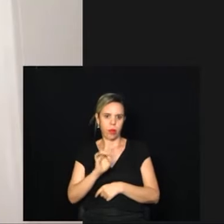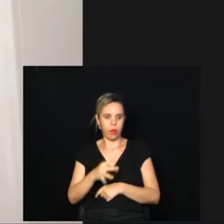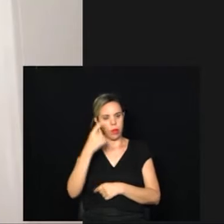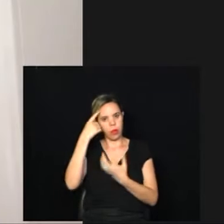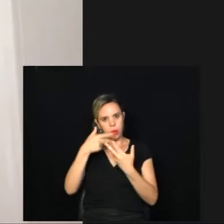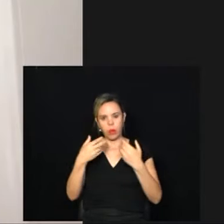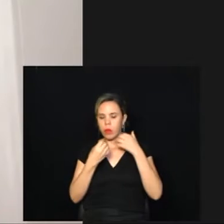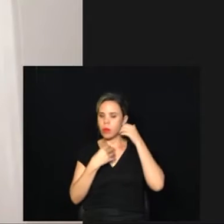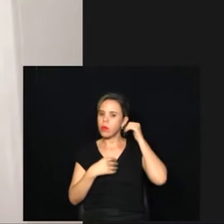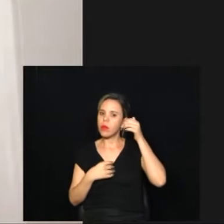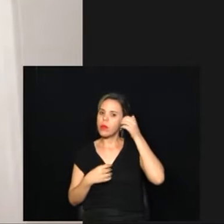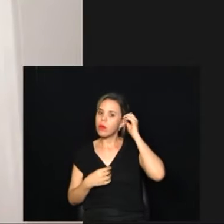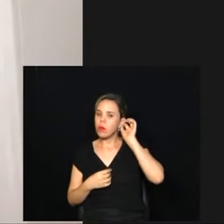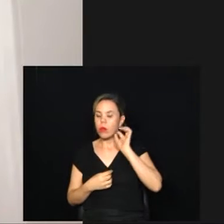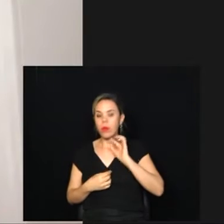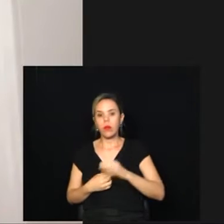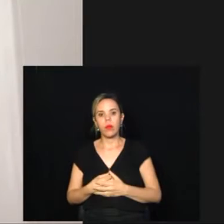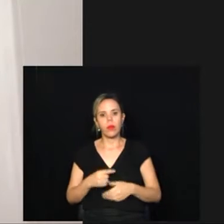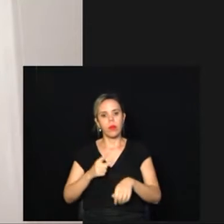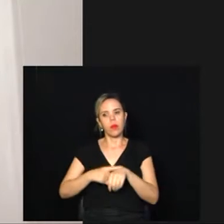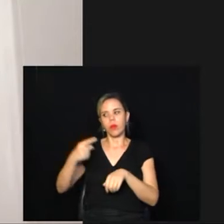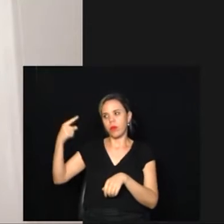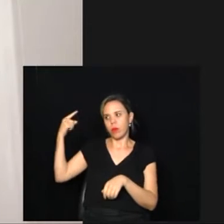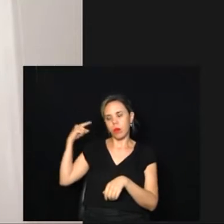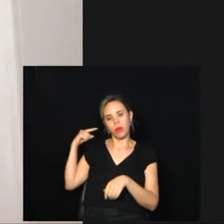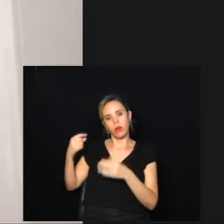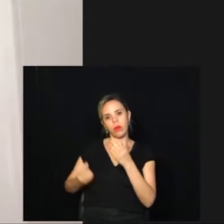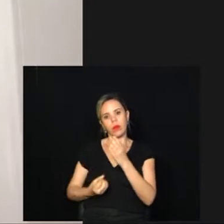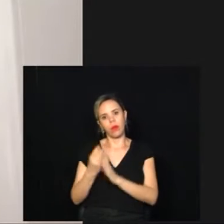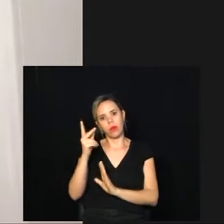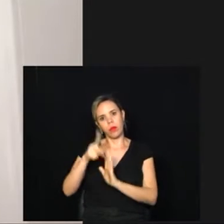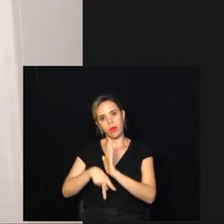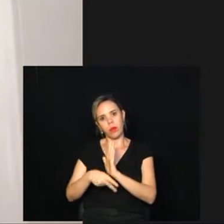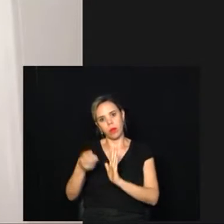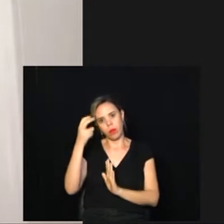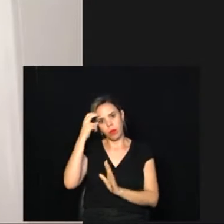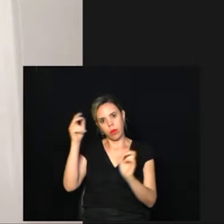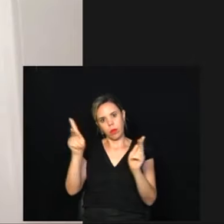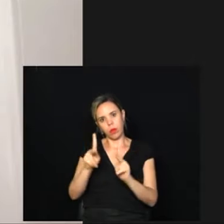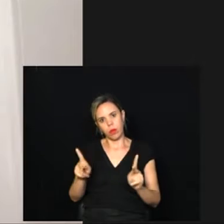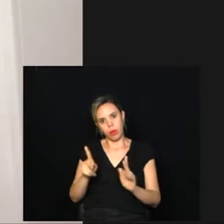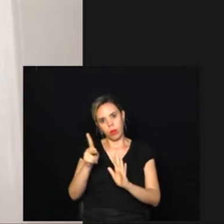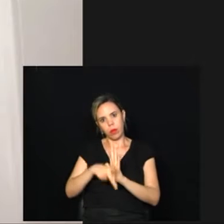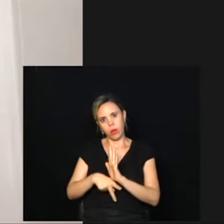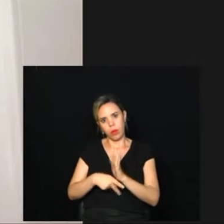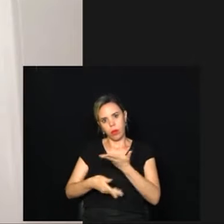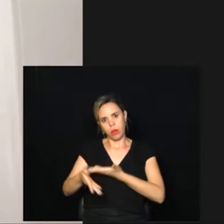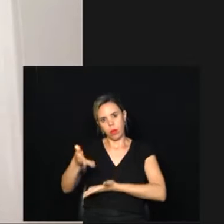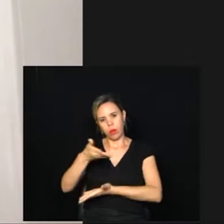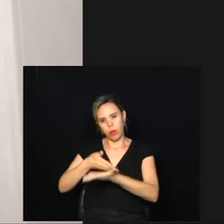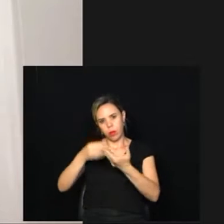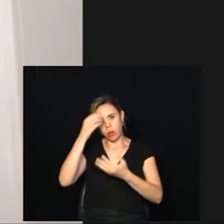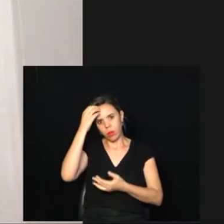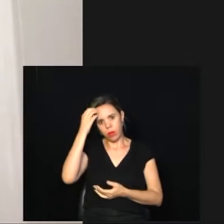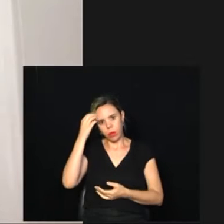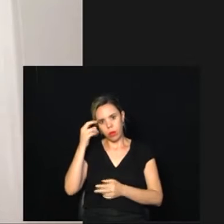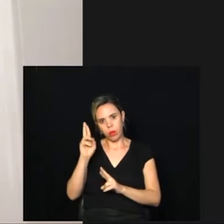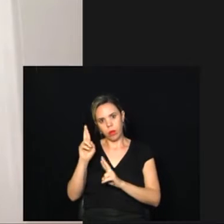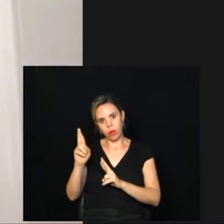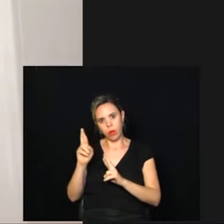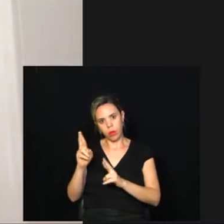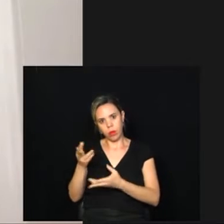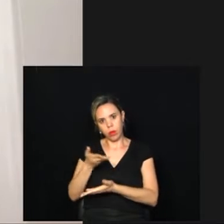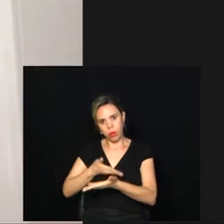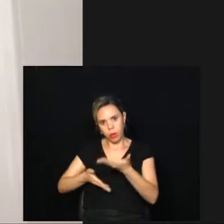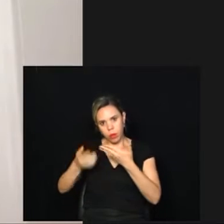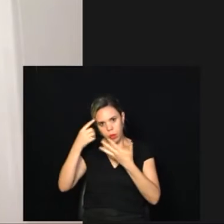em coisas boas. Tá. E naquele momento nasceu um projeto de cultura de paz, um projeto de compartilhar esperança,